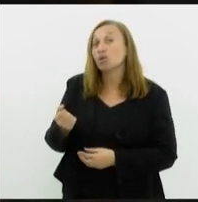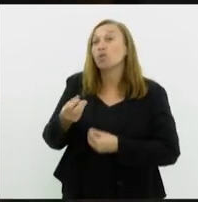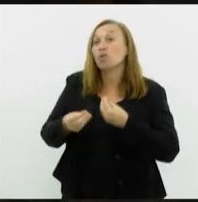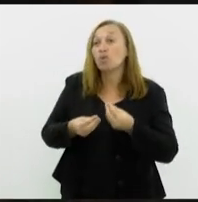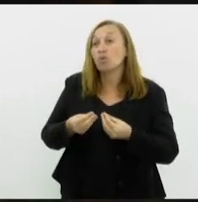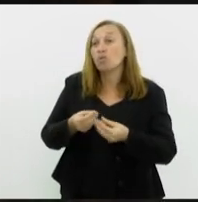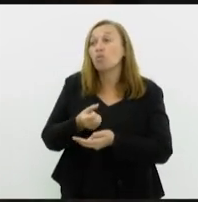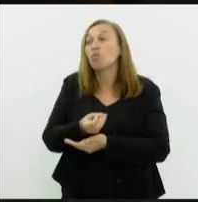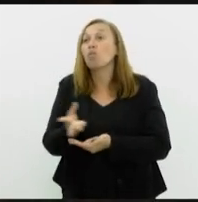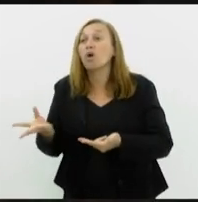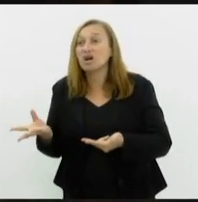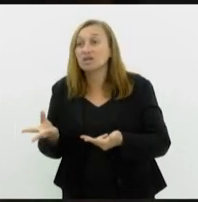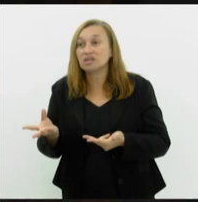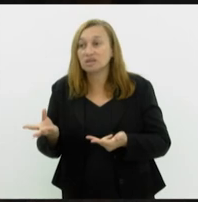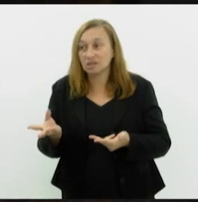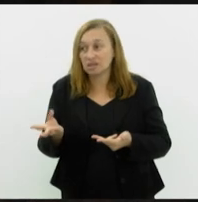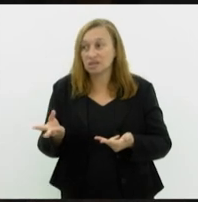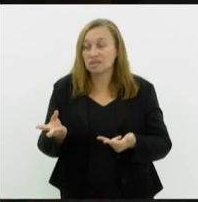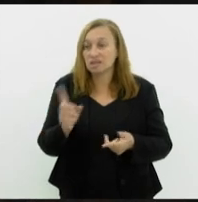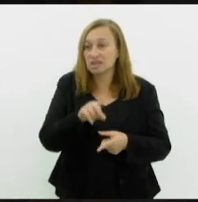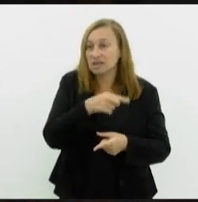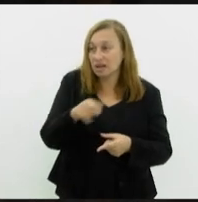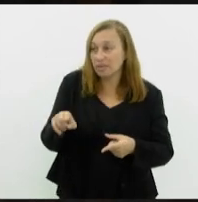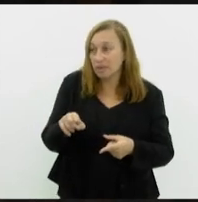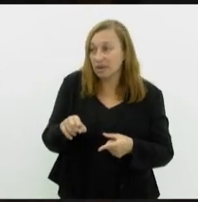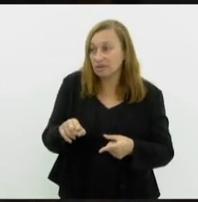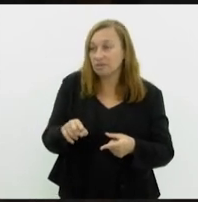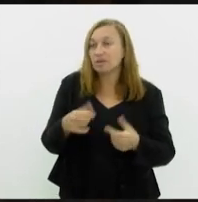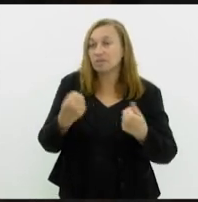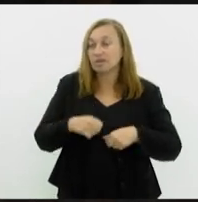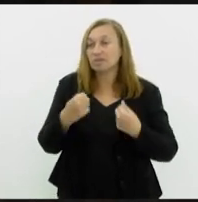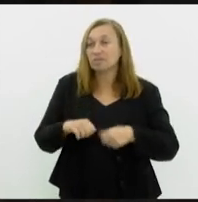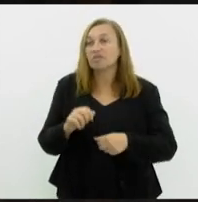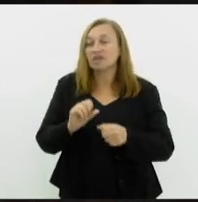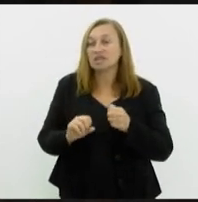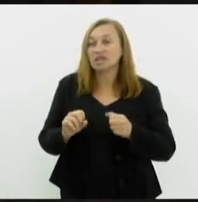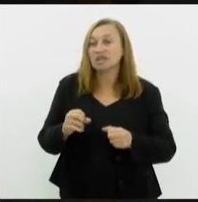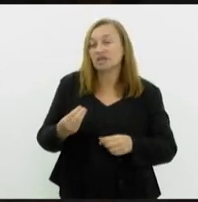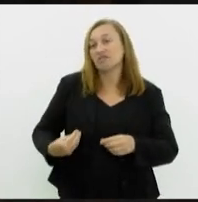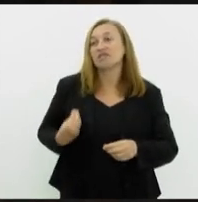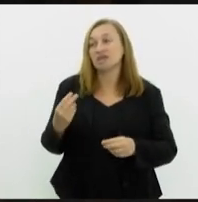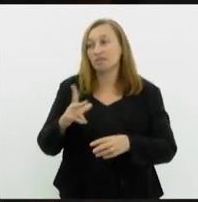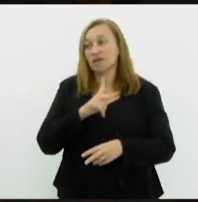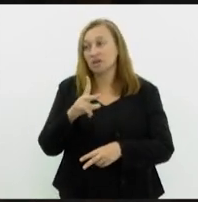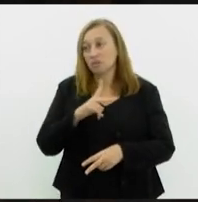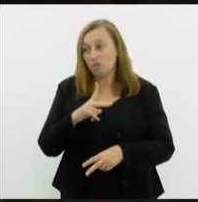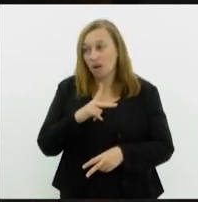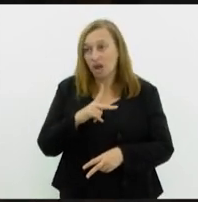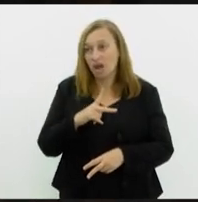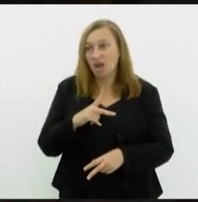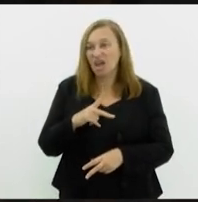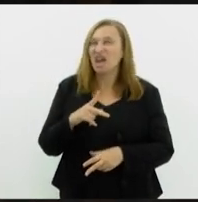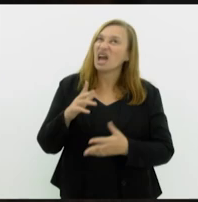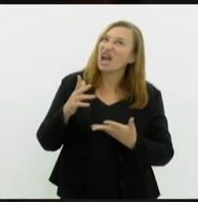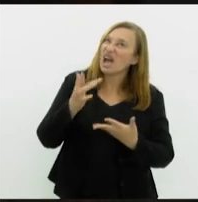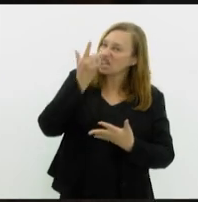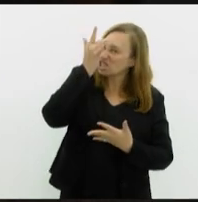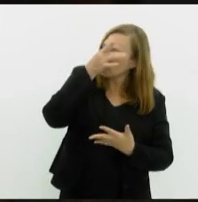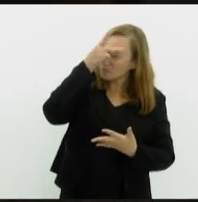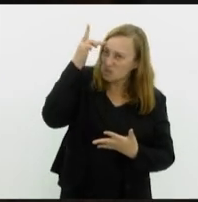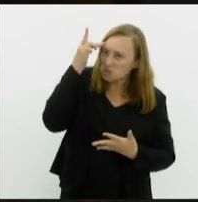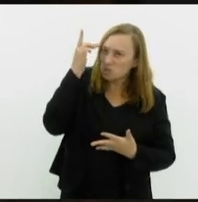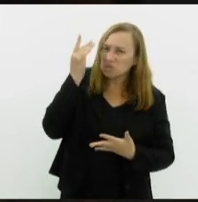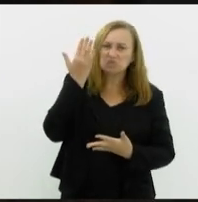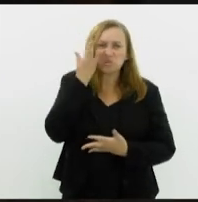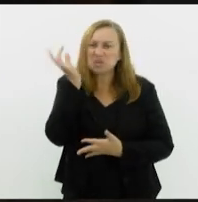que fazer da nossa vida particular para estar na vida pública. Não é fácil, as pessoas que estão de fora às vezes não conseguem